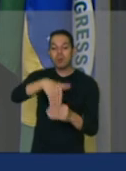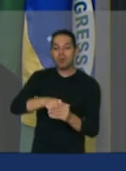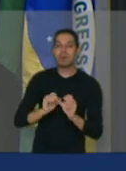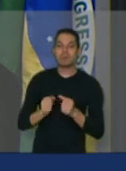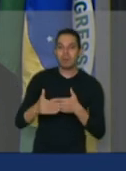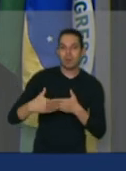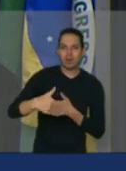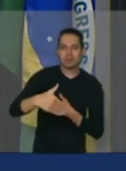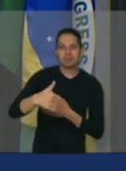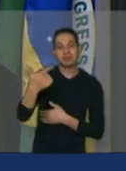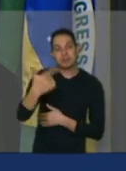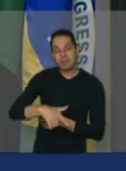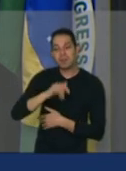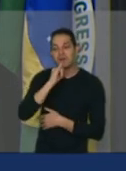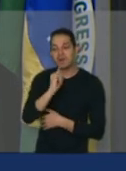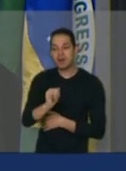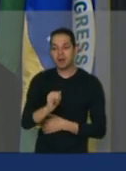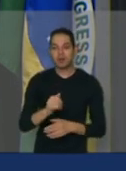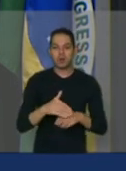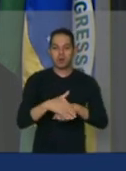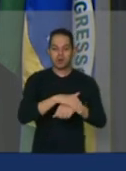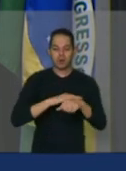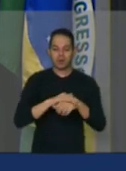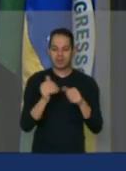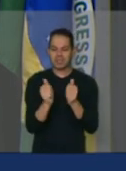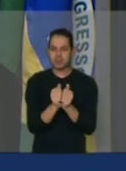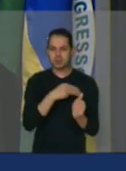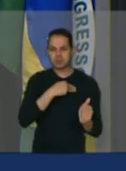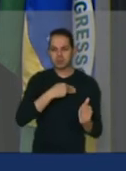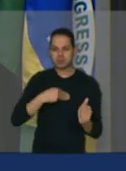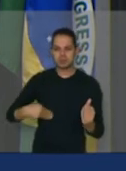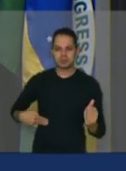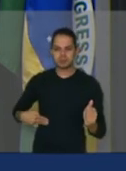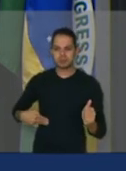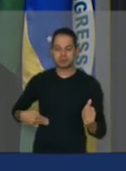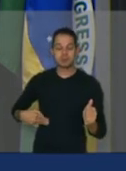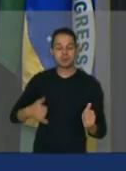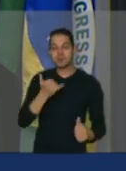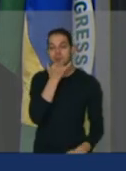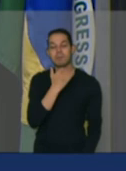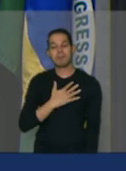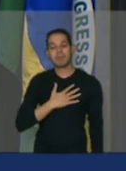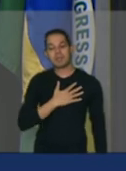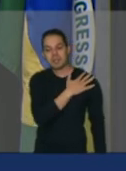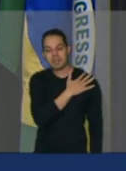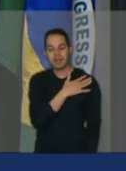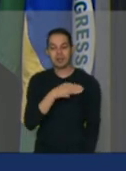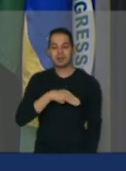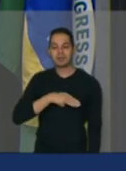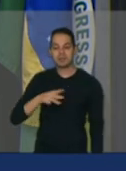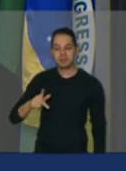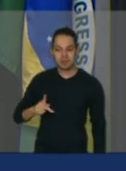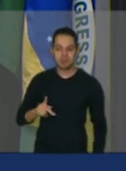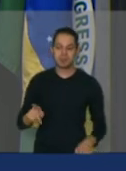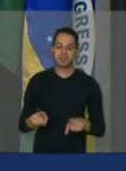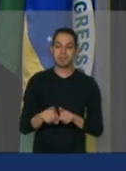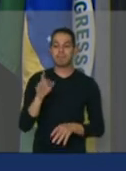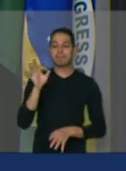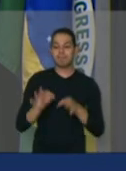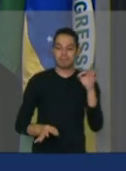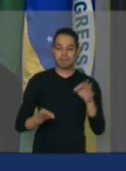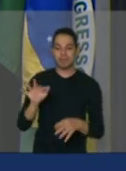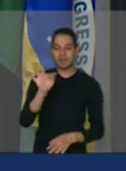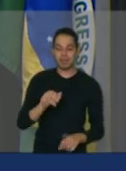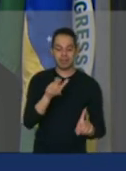E ainda disse que ele não tem conversas com os ministros, com os militares, com o Ministério Público e a Polícia Federal. Ele diz que quando ele